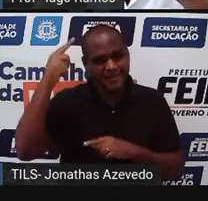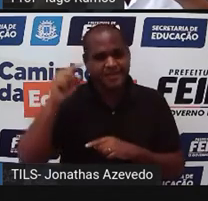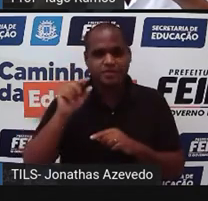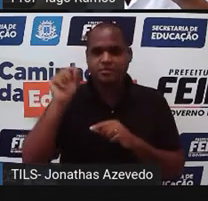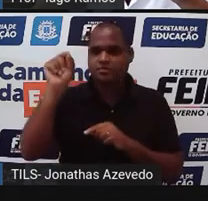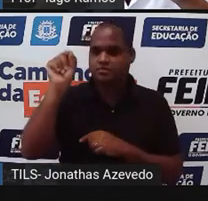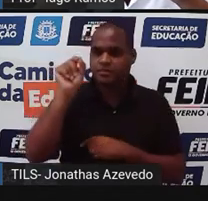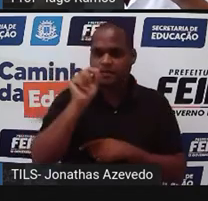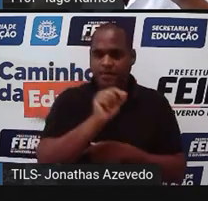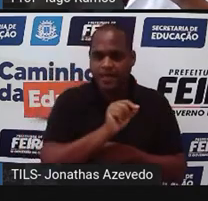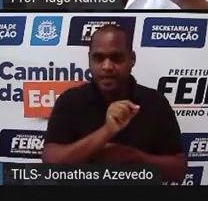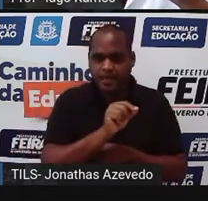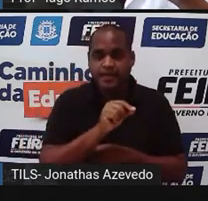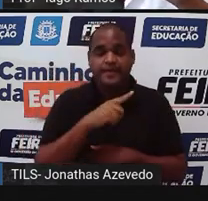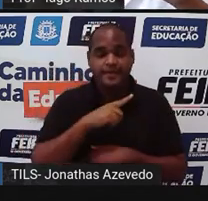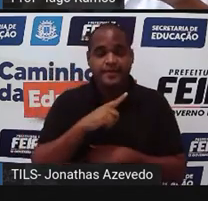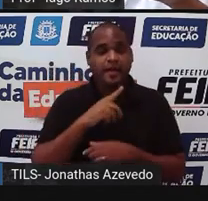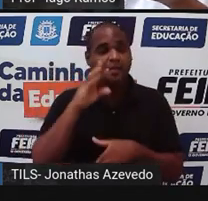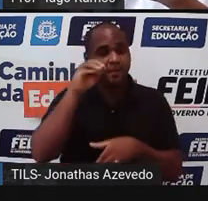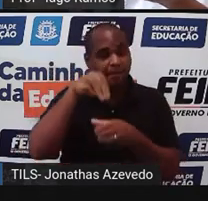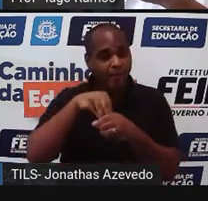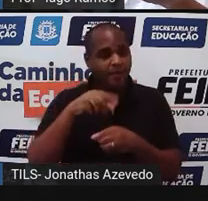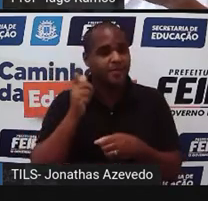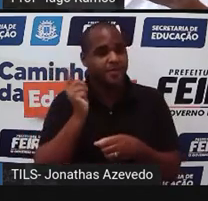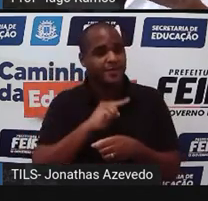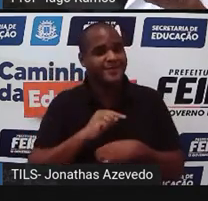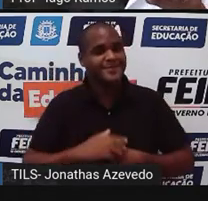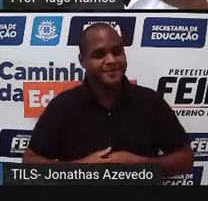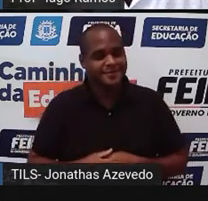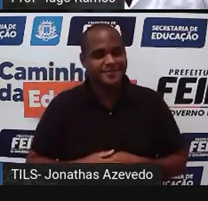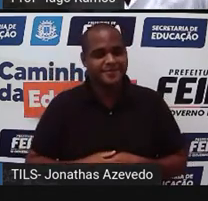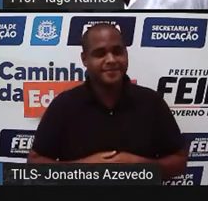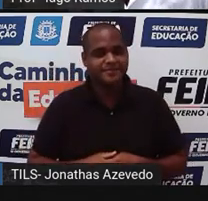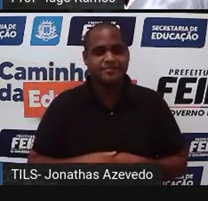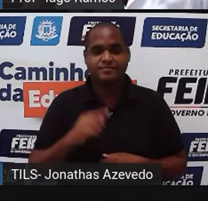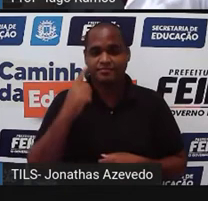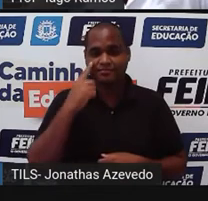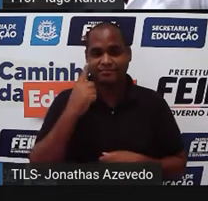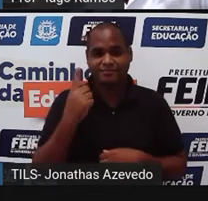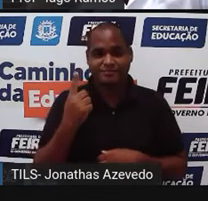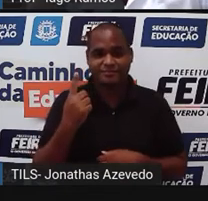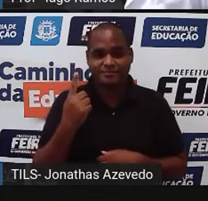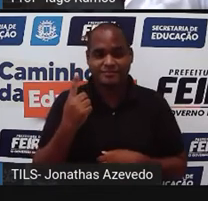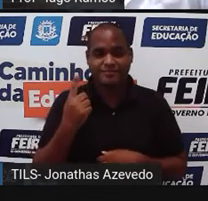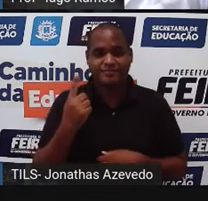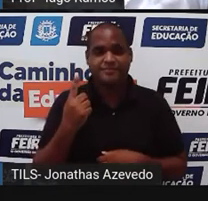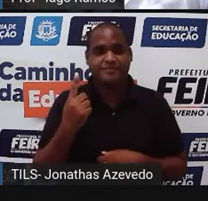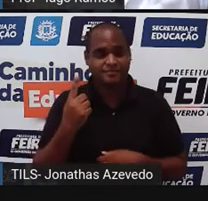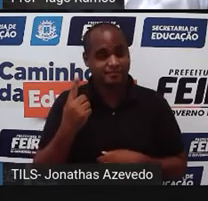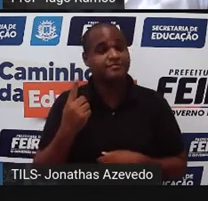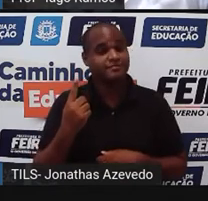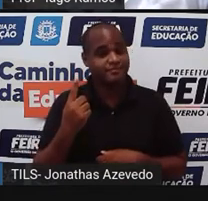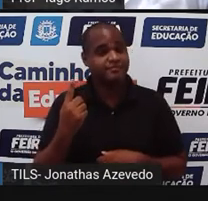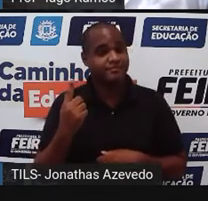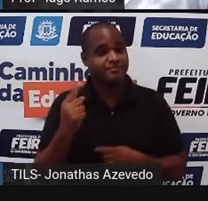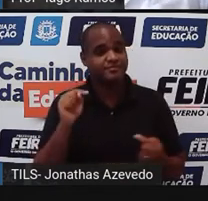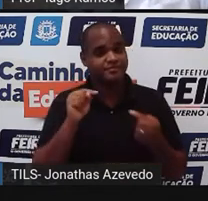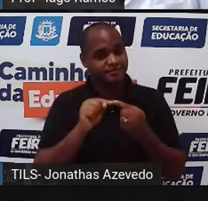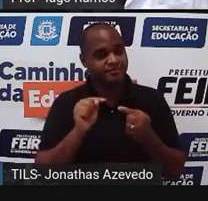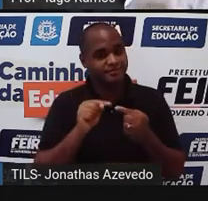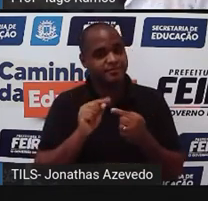aquele aquele segmento Zinho que passa por dentro do retângulo ó dessa ponta aqui até essa ponta